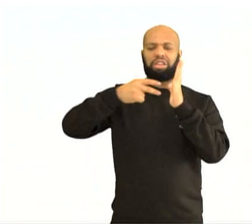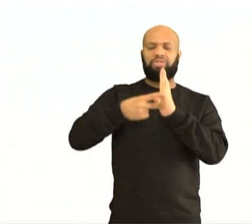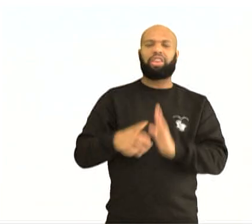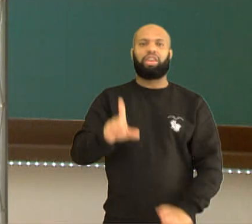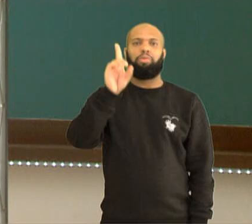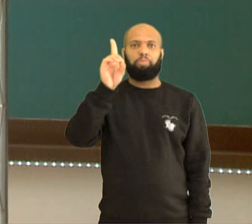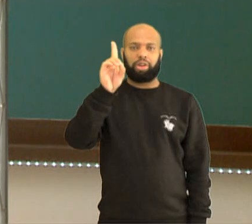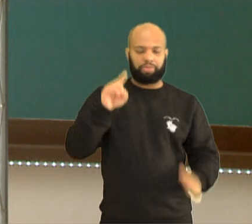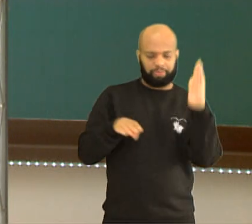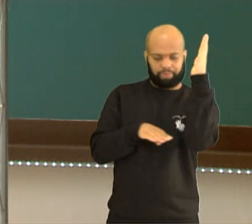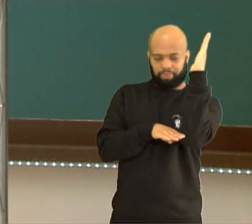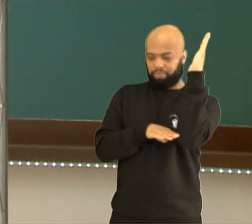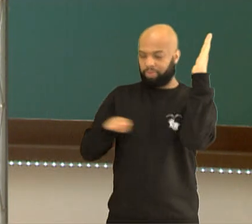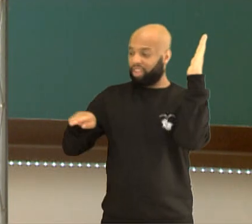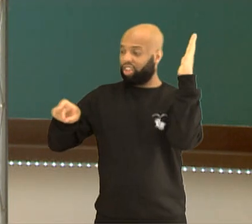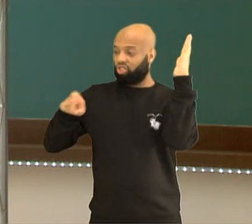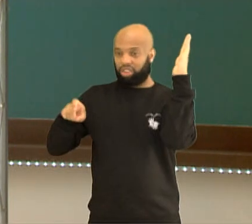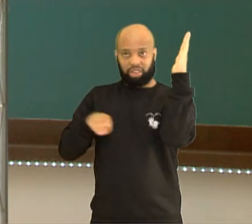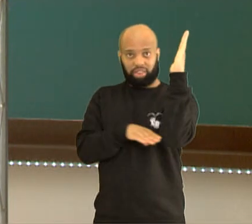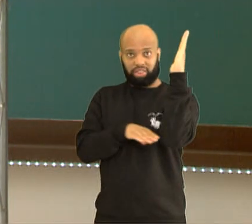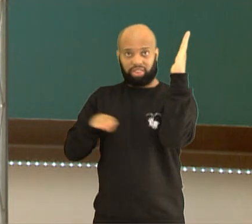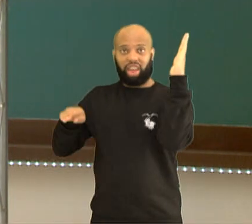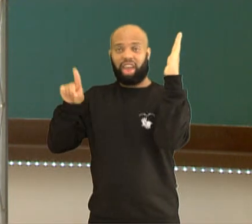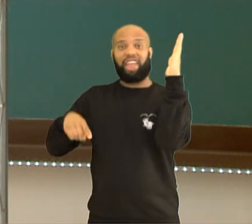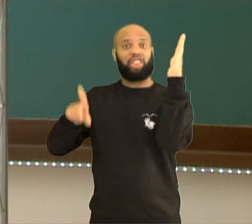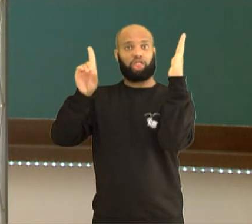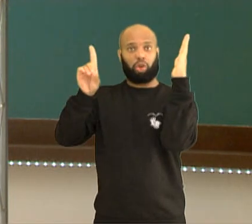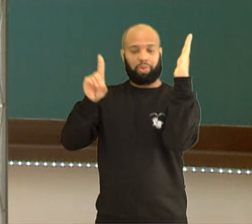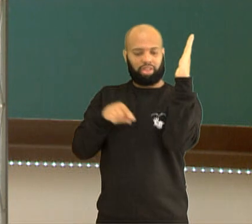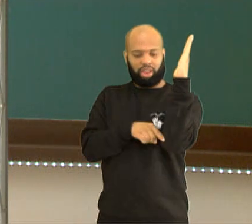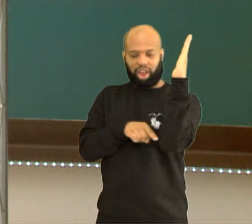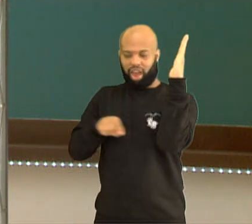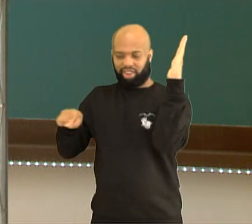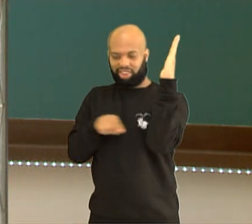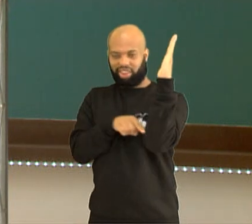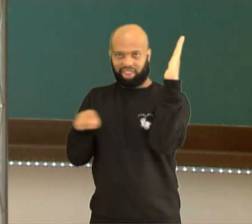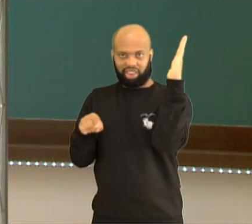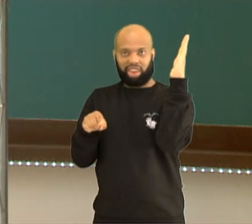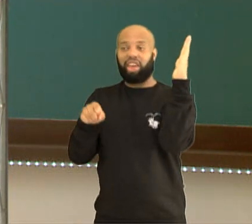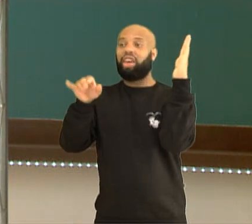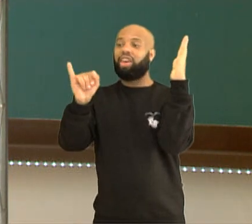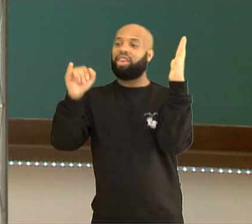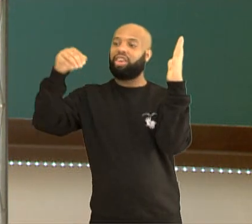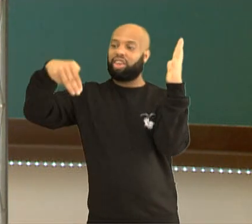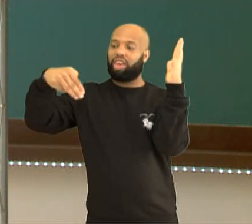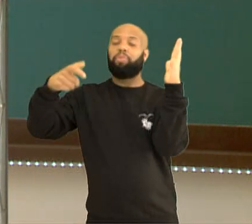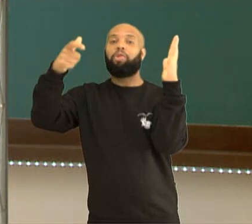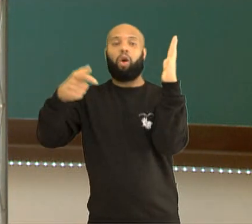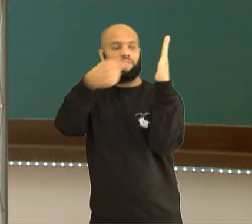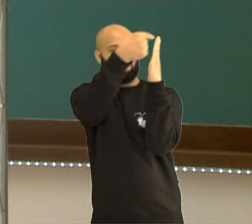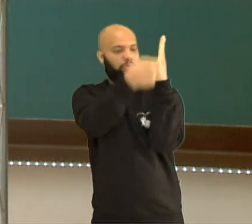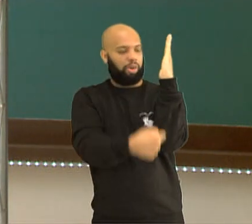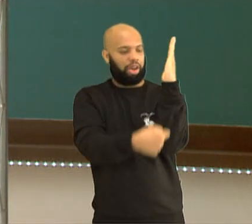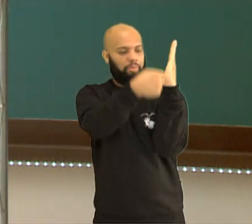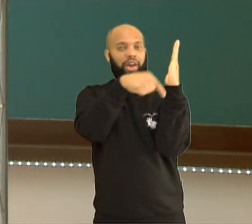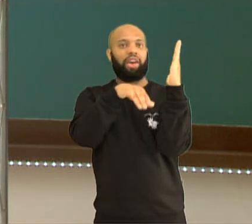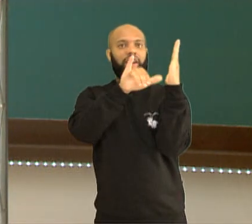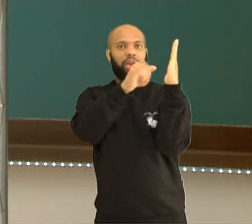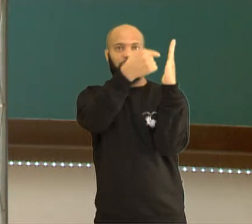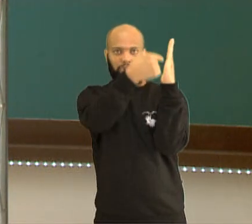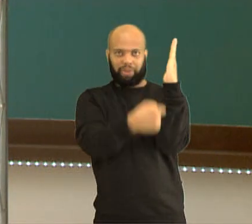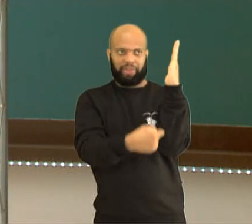eixo X, é o eixo horizontal, tá bom? A imagem é o eixo vertical, tá